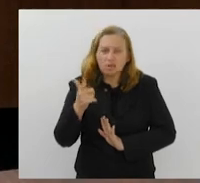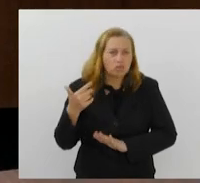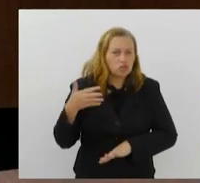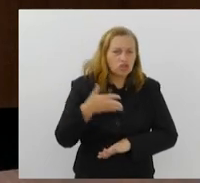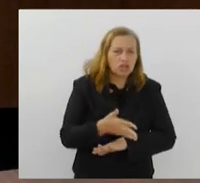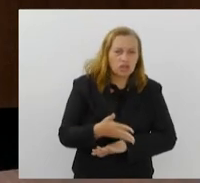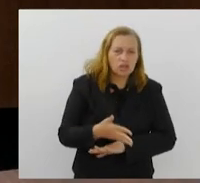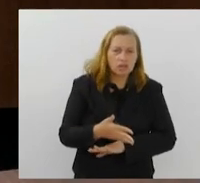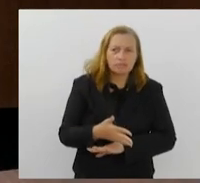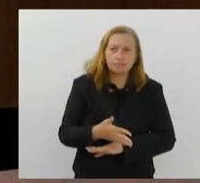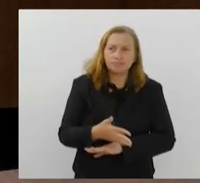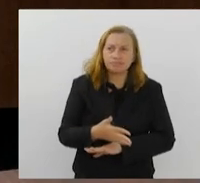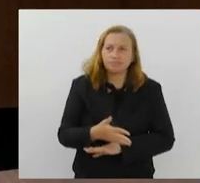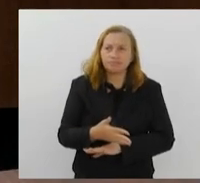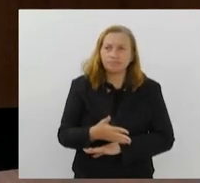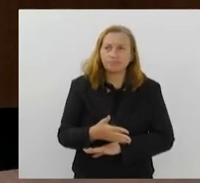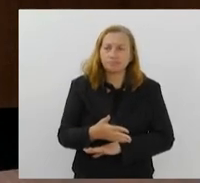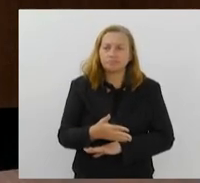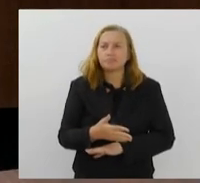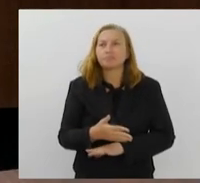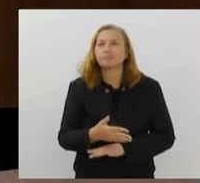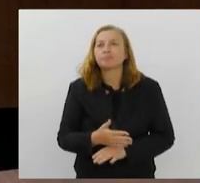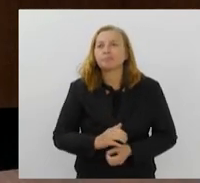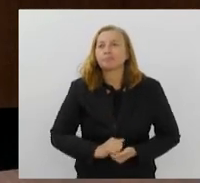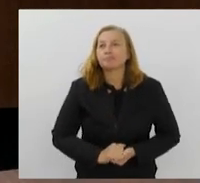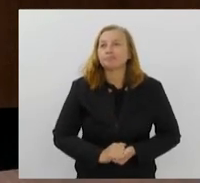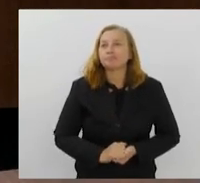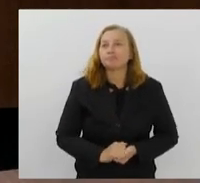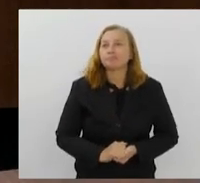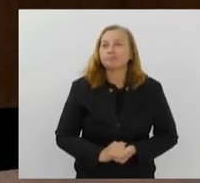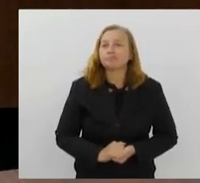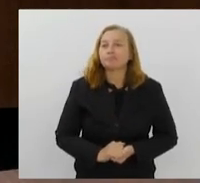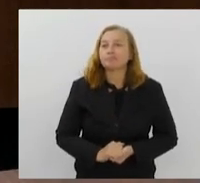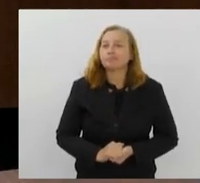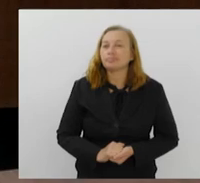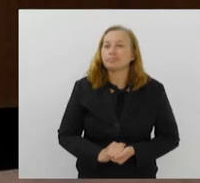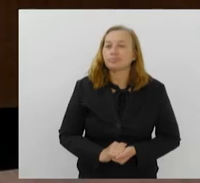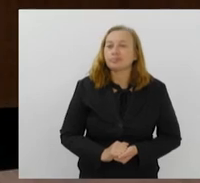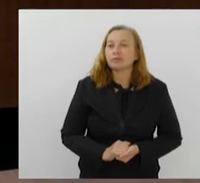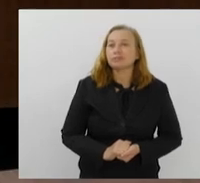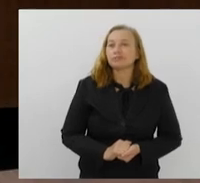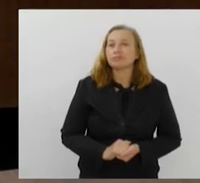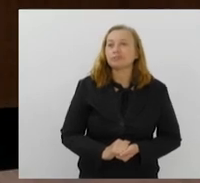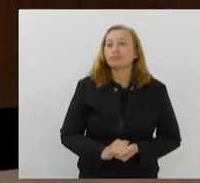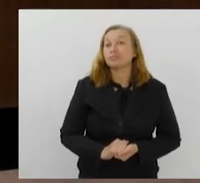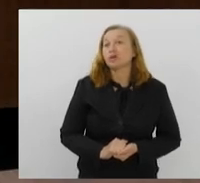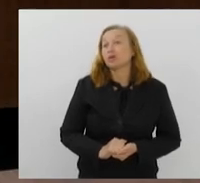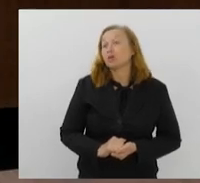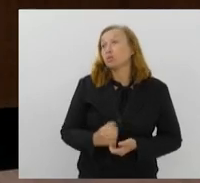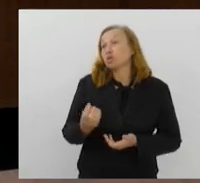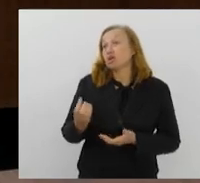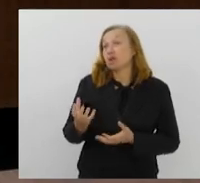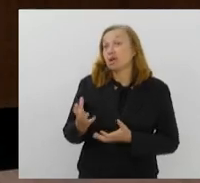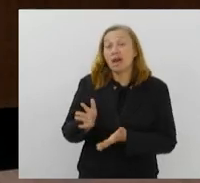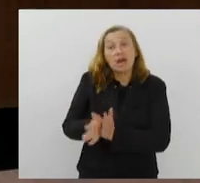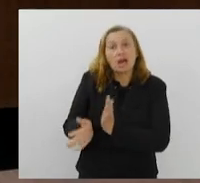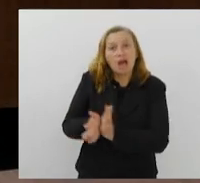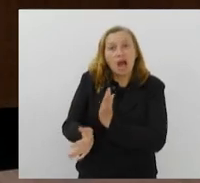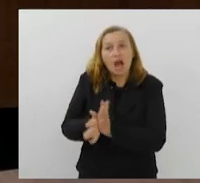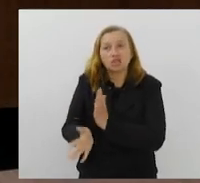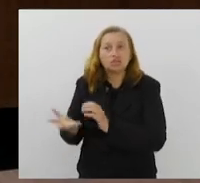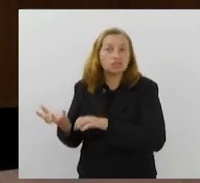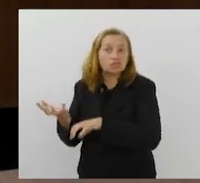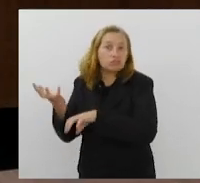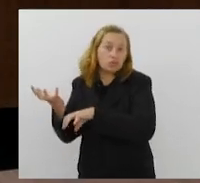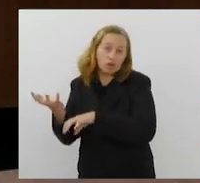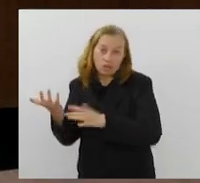unha do dedo mindinho do que é no Congresso, que são bilhões e